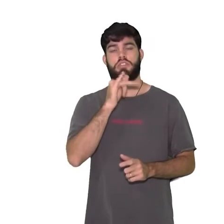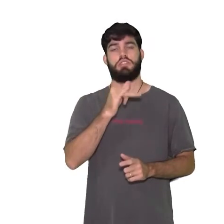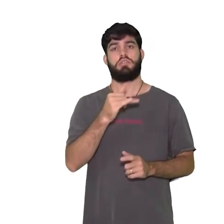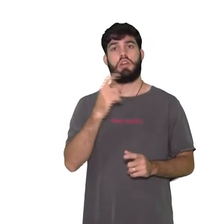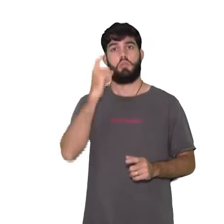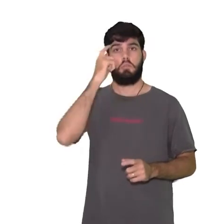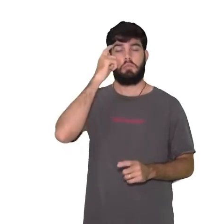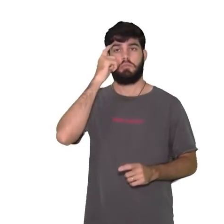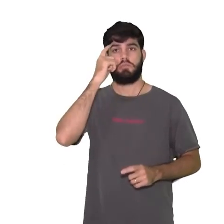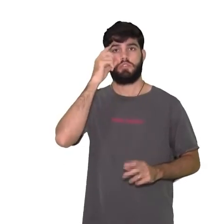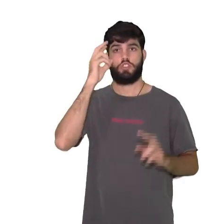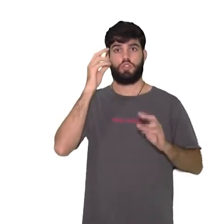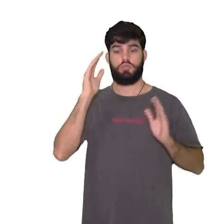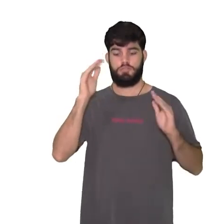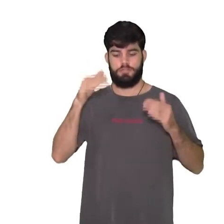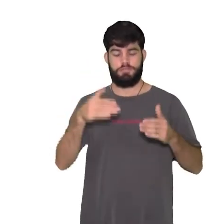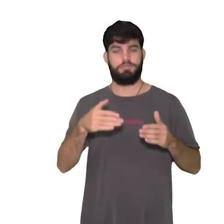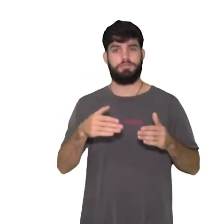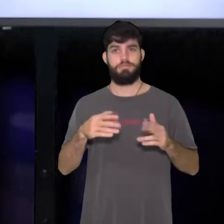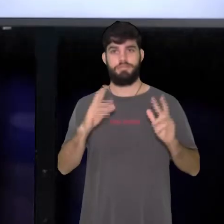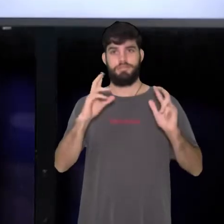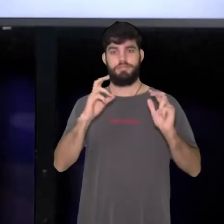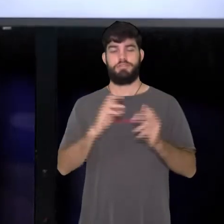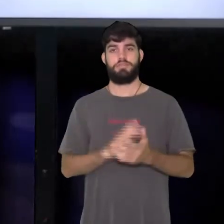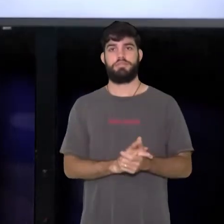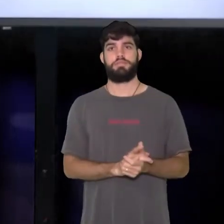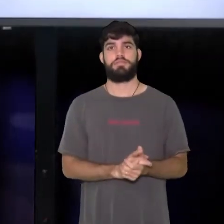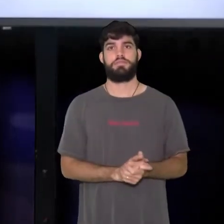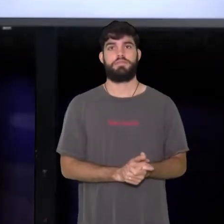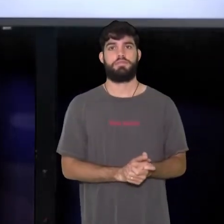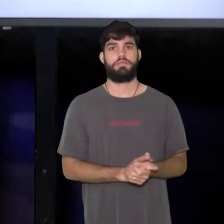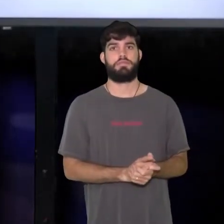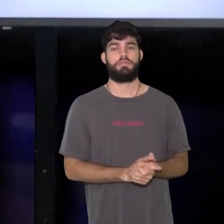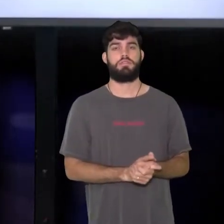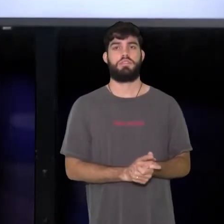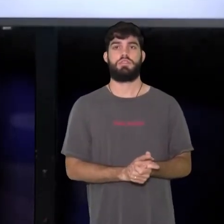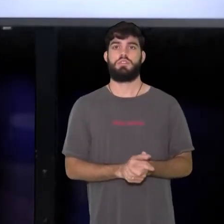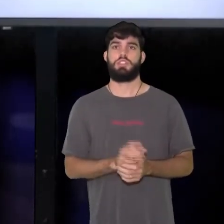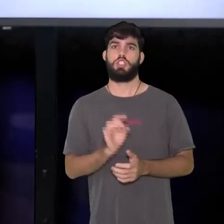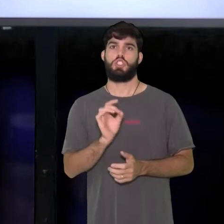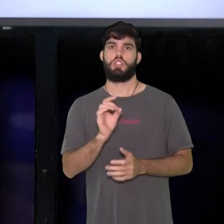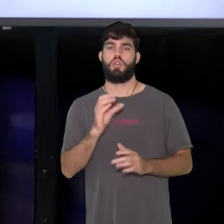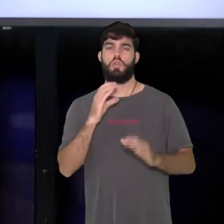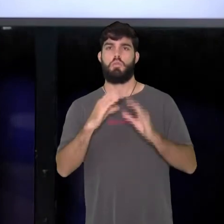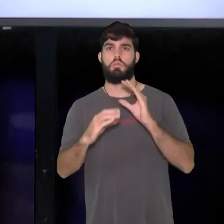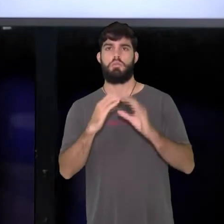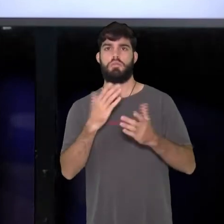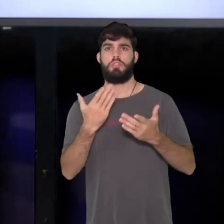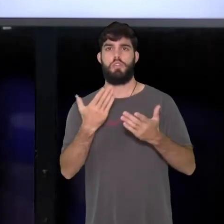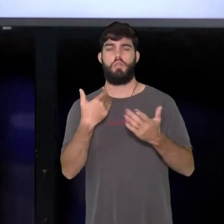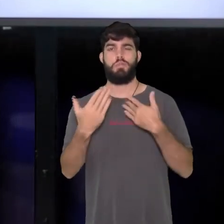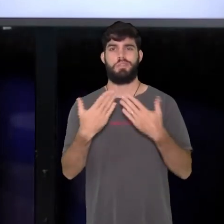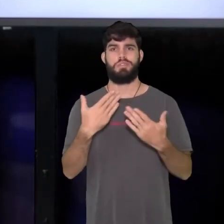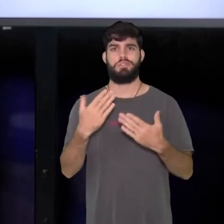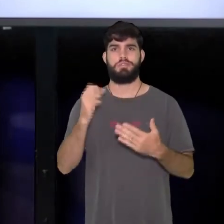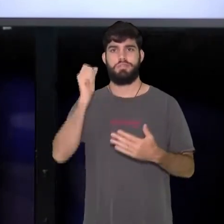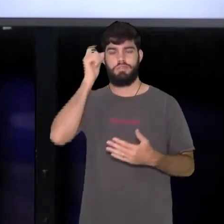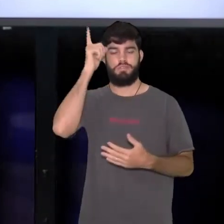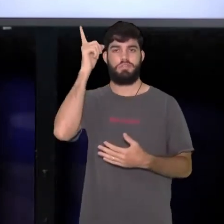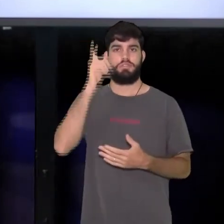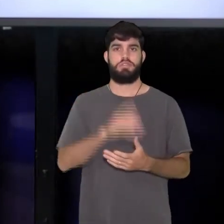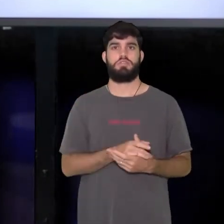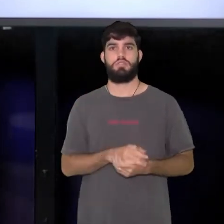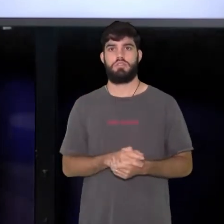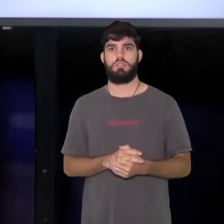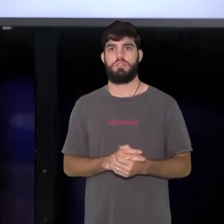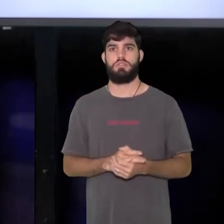pensamentos sobre um assunto. Na verdade, eles não estão conversando, compartilhando ideias para a gente falar